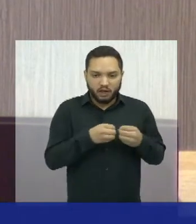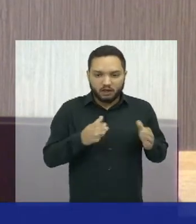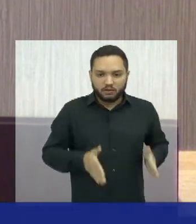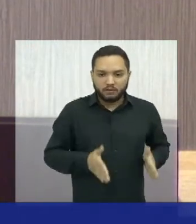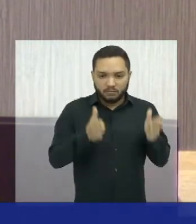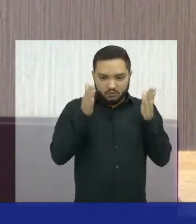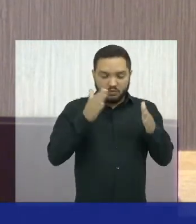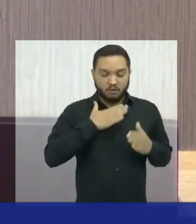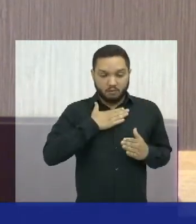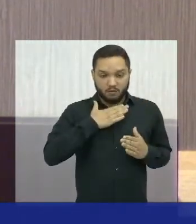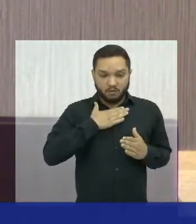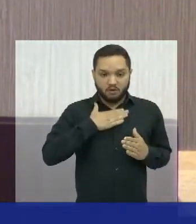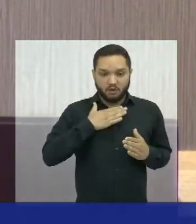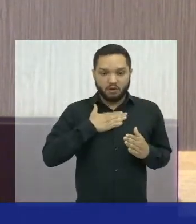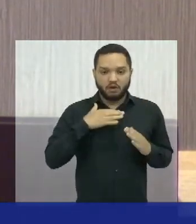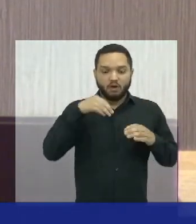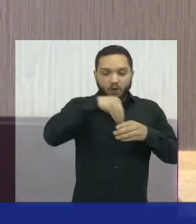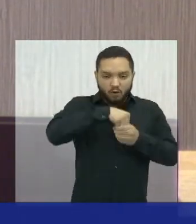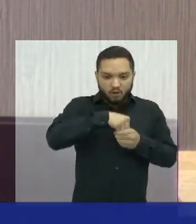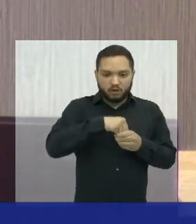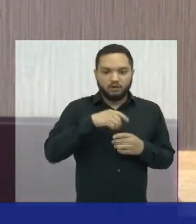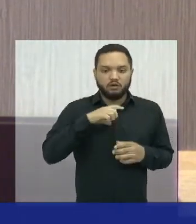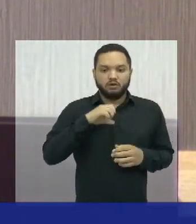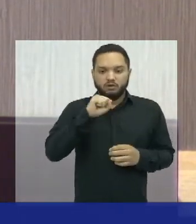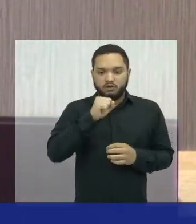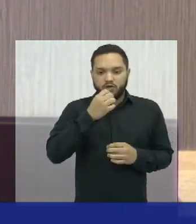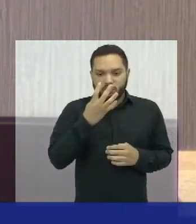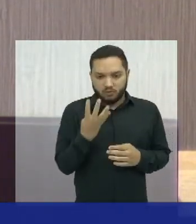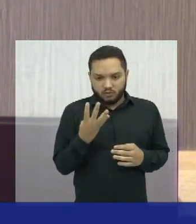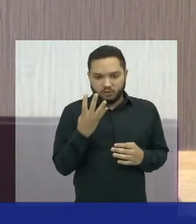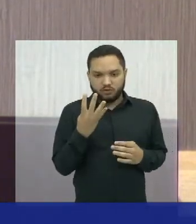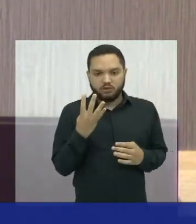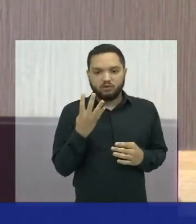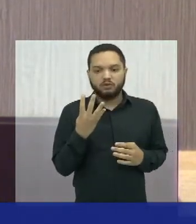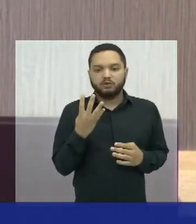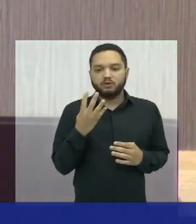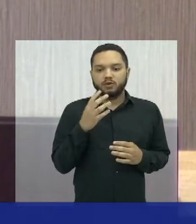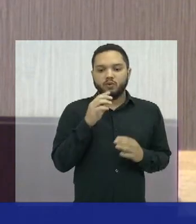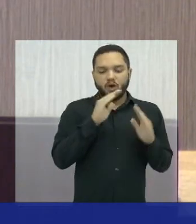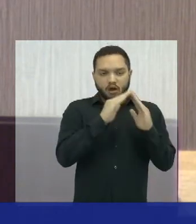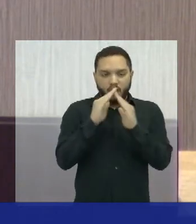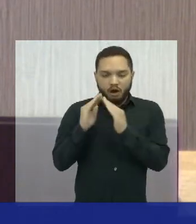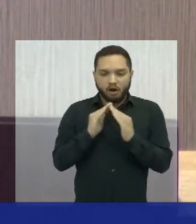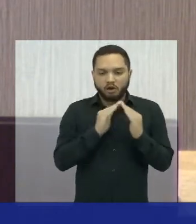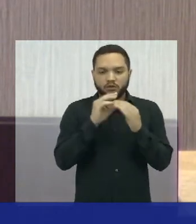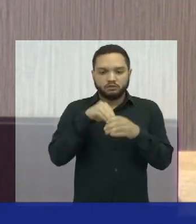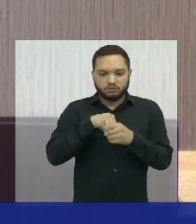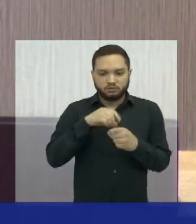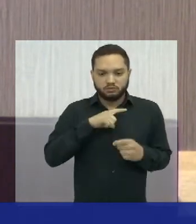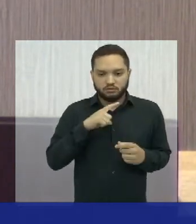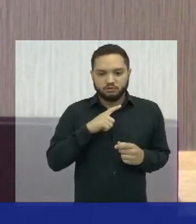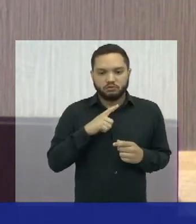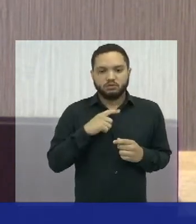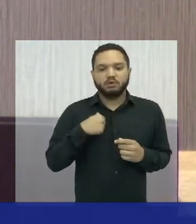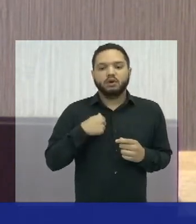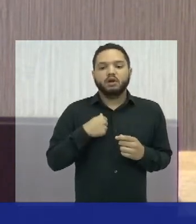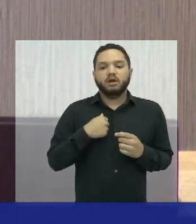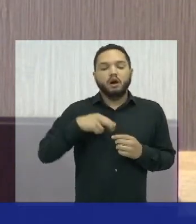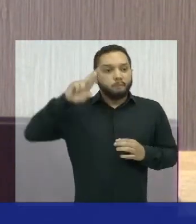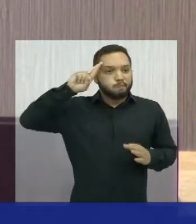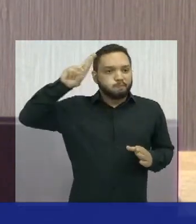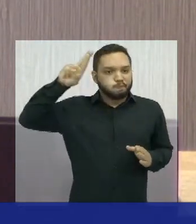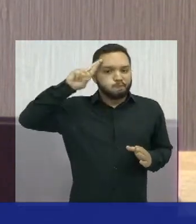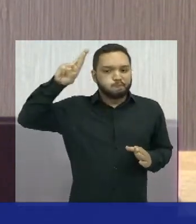eu moro, sou moradora, lá tem 84 unidades nesse condomínio. Além de eu ser moradora, sou síndica de um